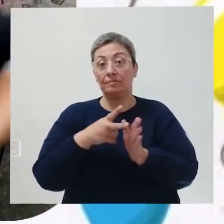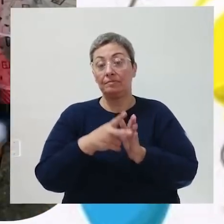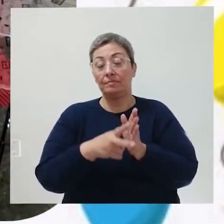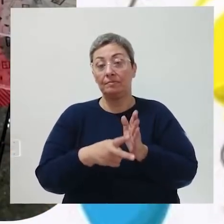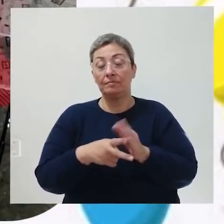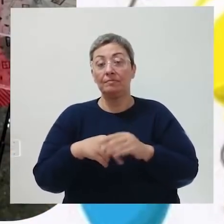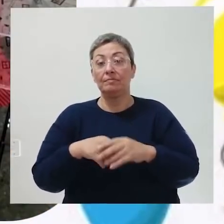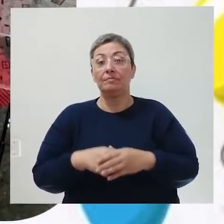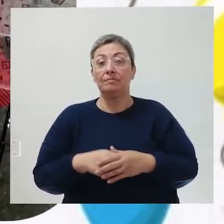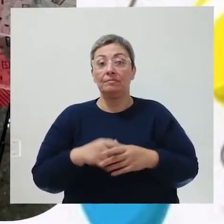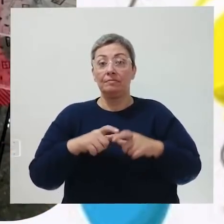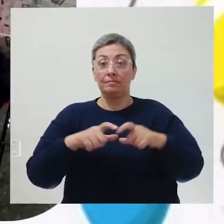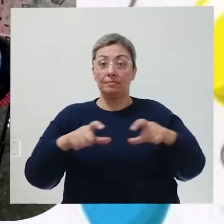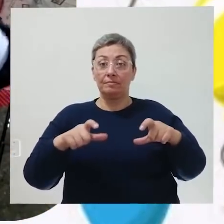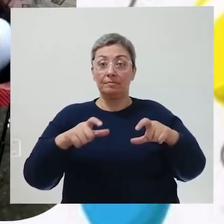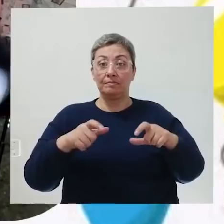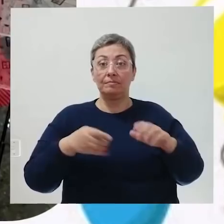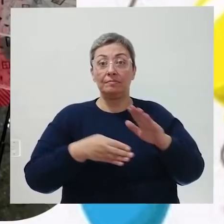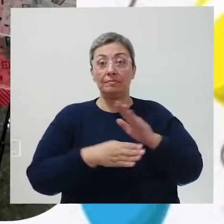do velho trem.